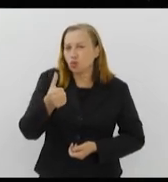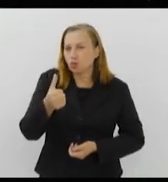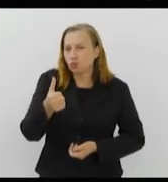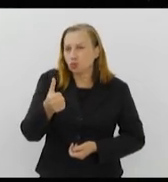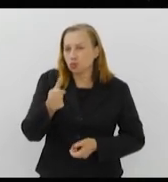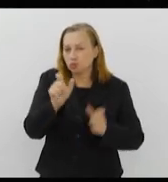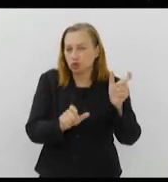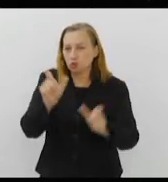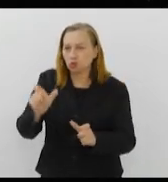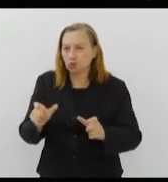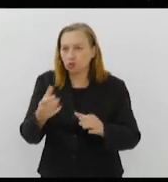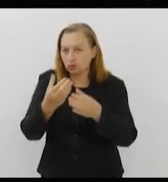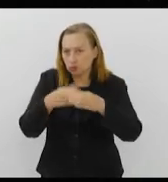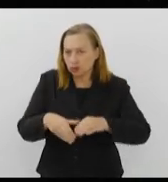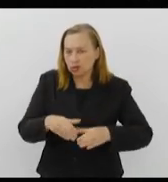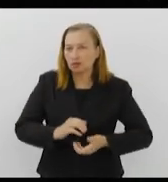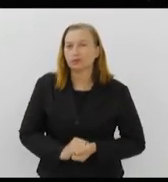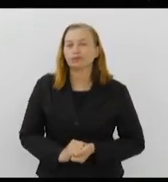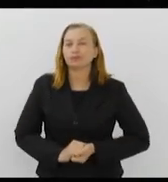concursados.